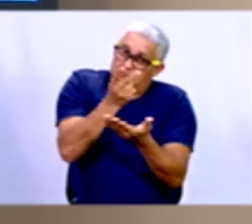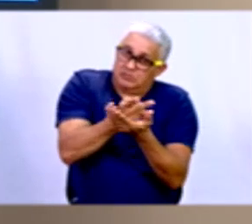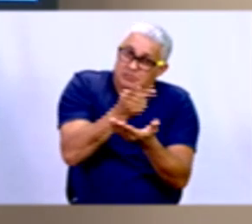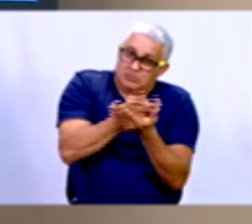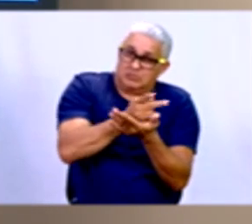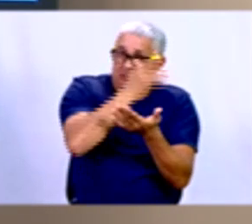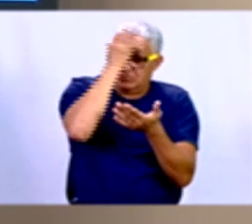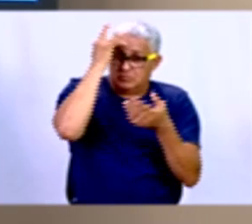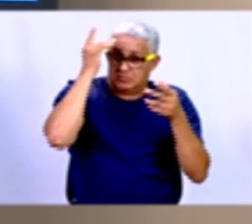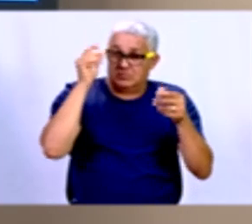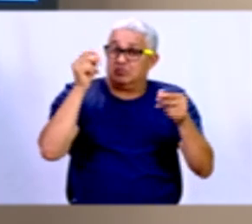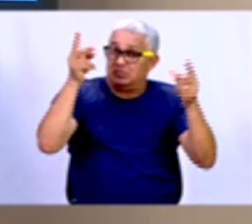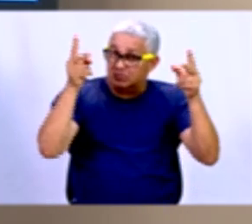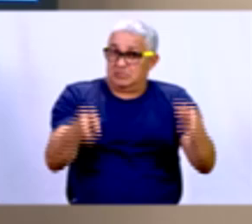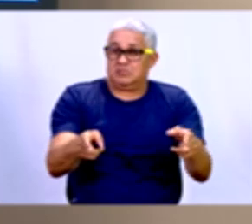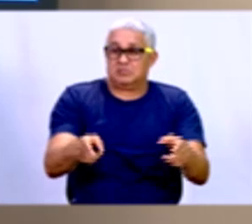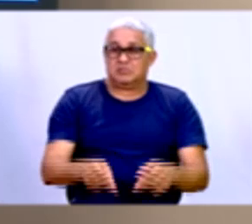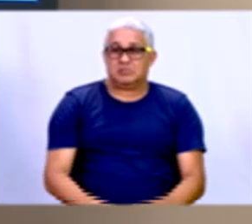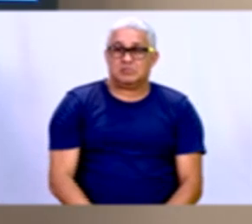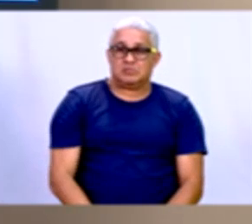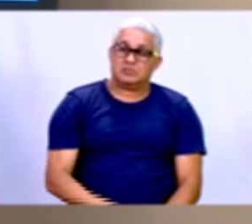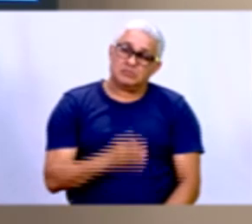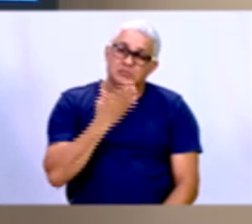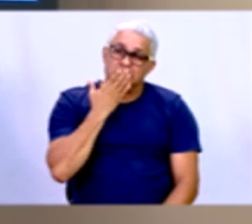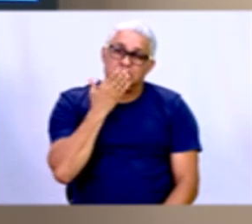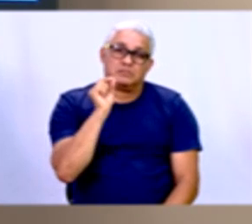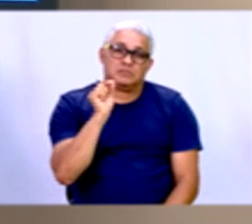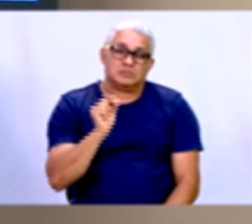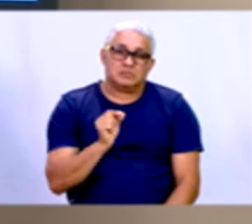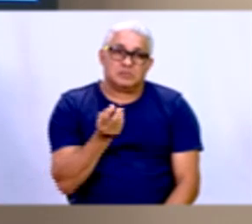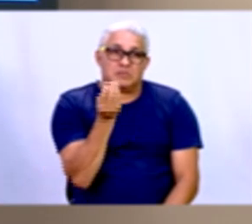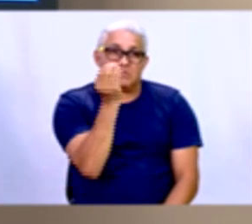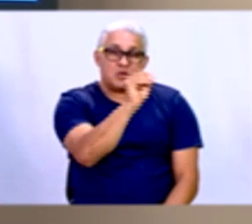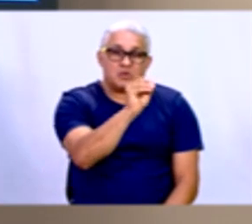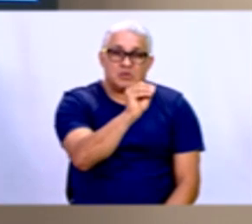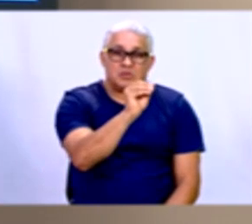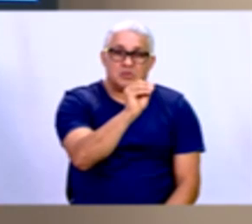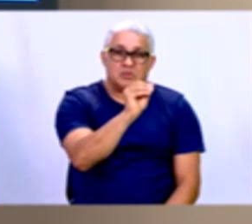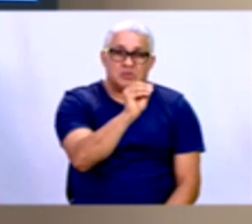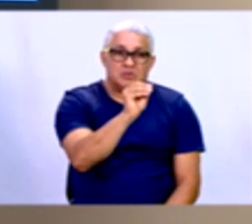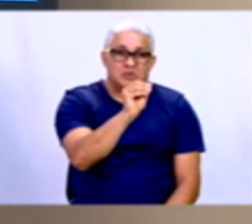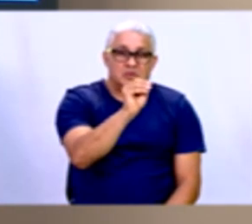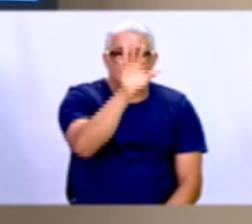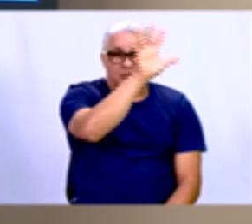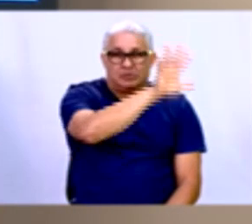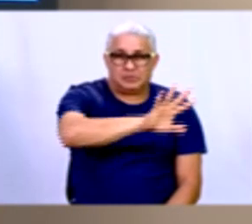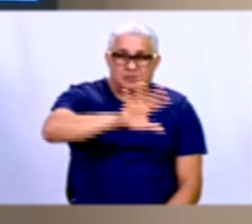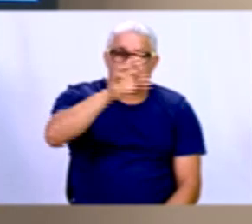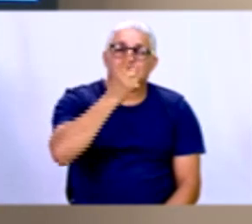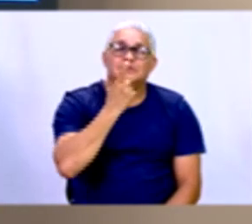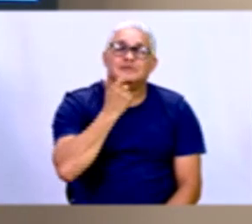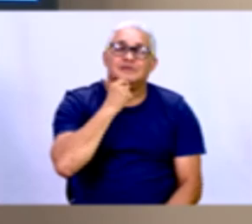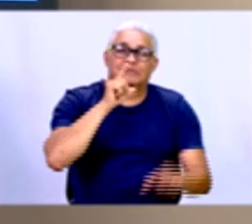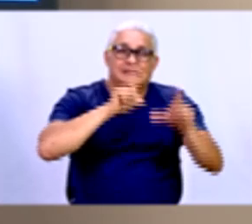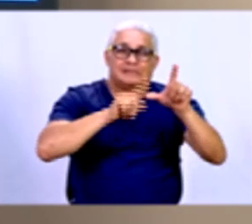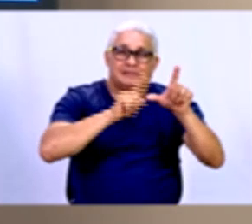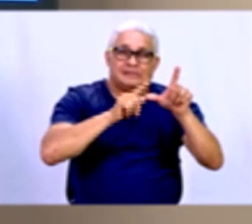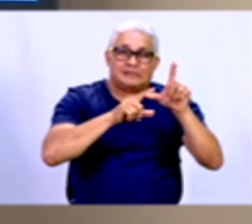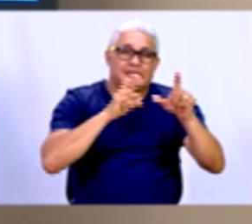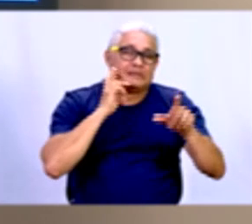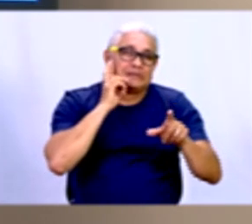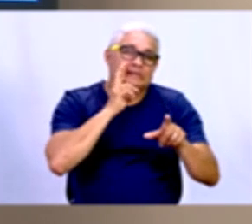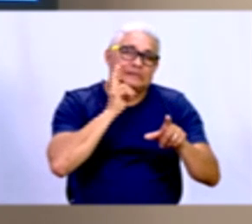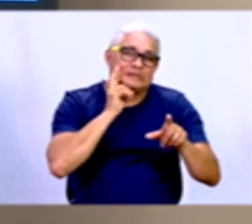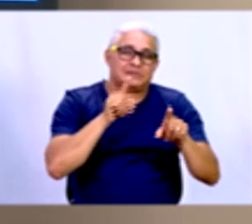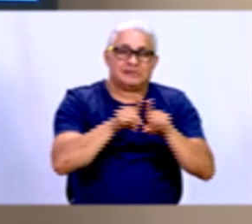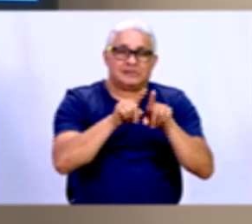pessoas, tá? Do tipo, colocar um fundo vermelho com uma letra cor-de-rosa, colocar fotos